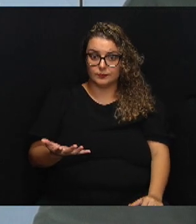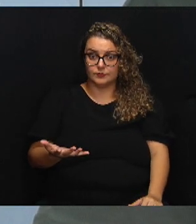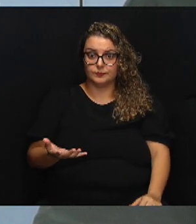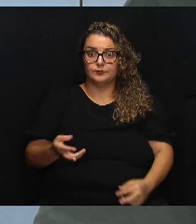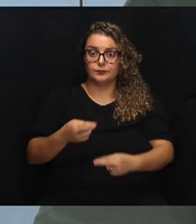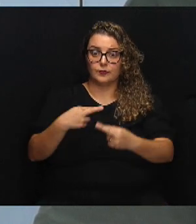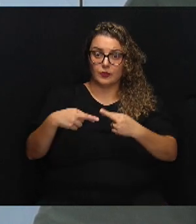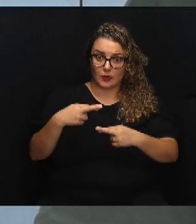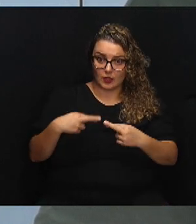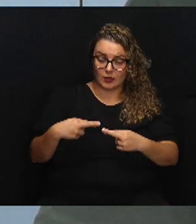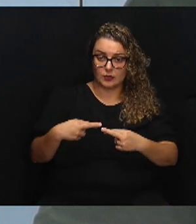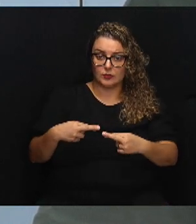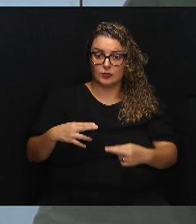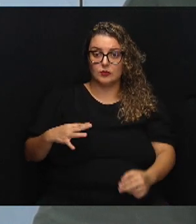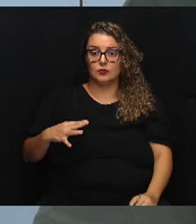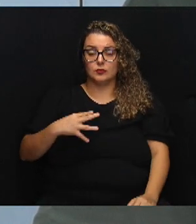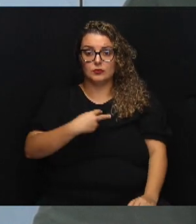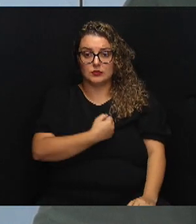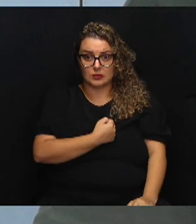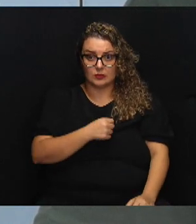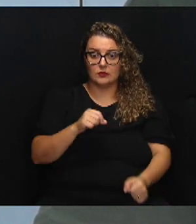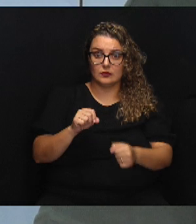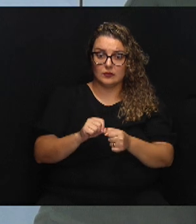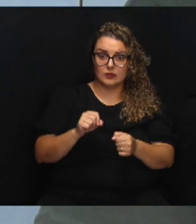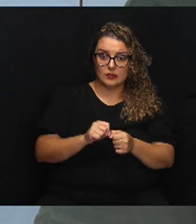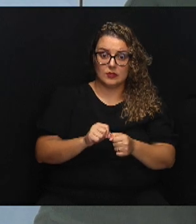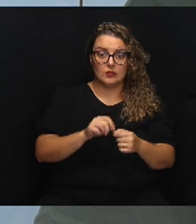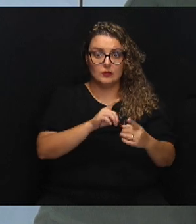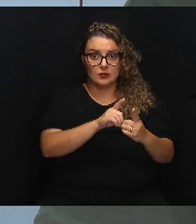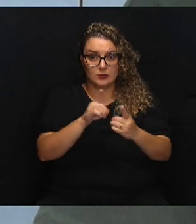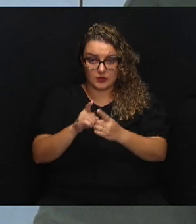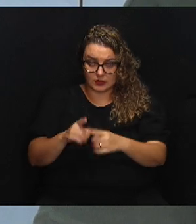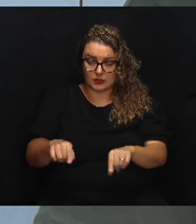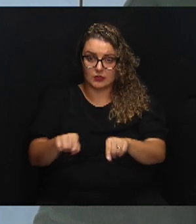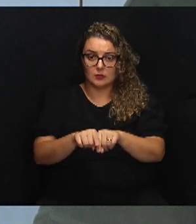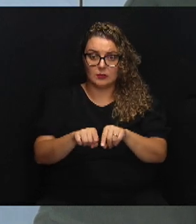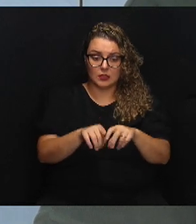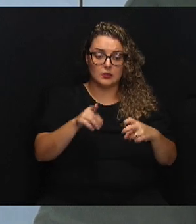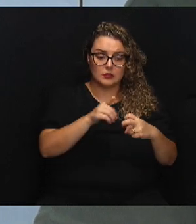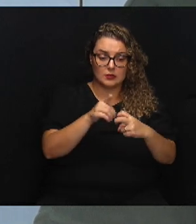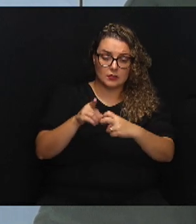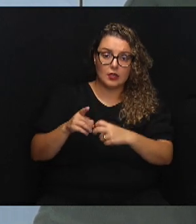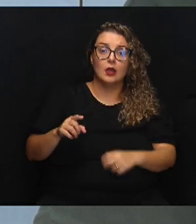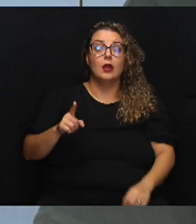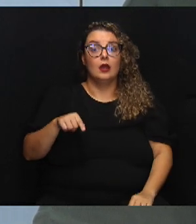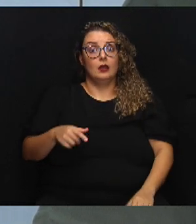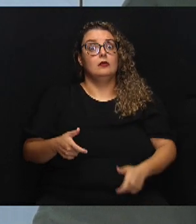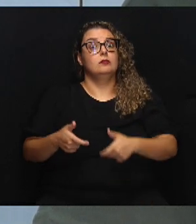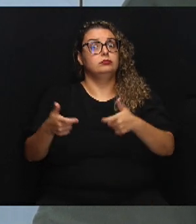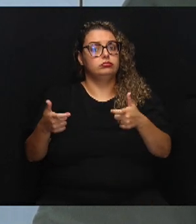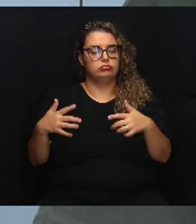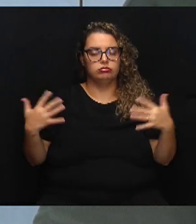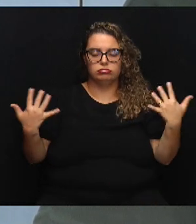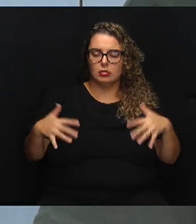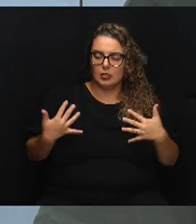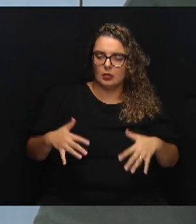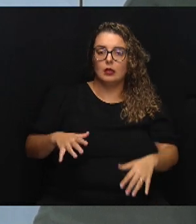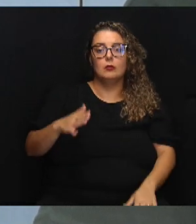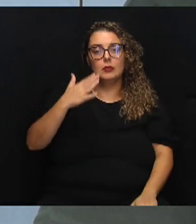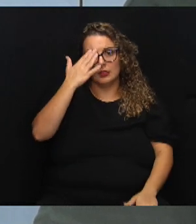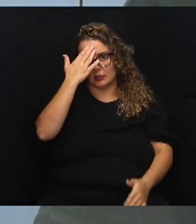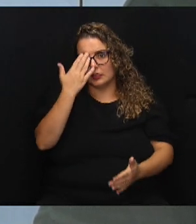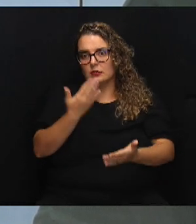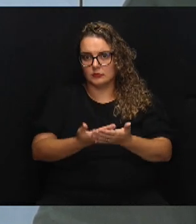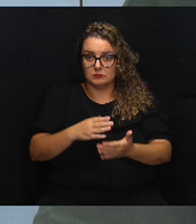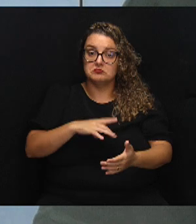questão dos resgates que foram feitos e que foram atendidos, também é um número muito alto, mas eu acredito que Campinas está